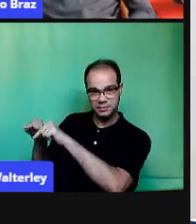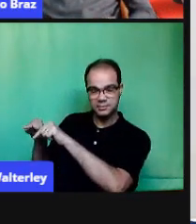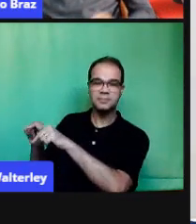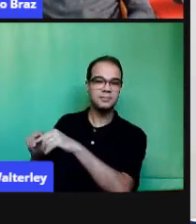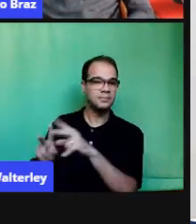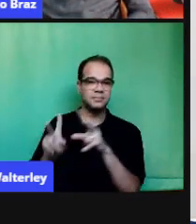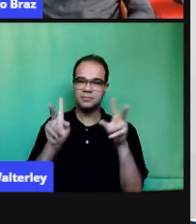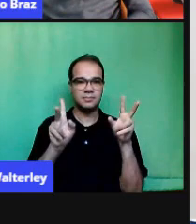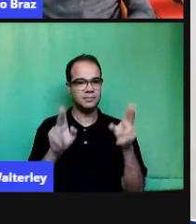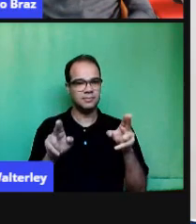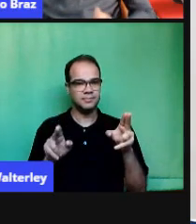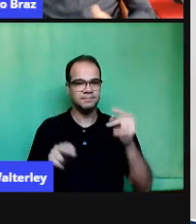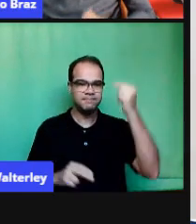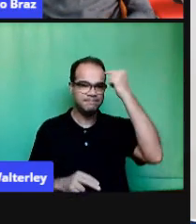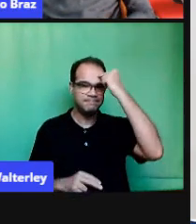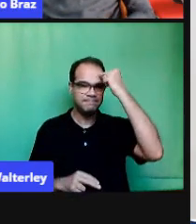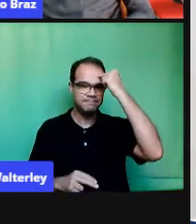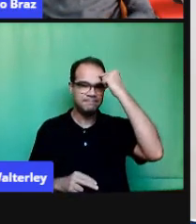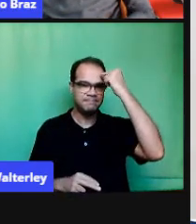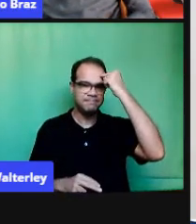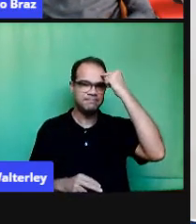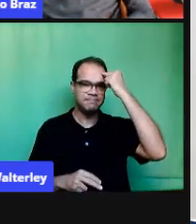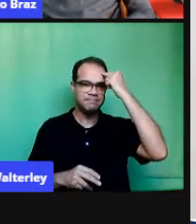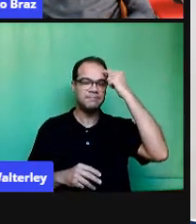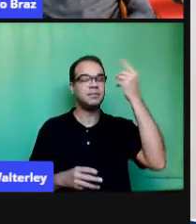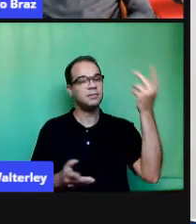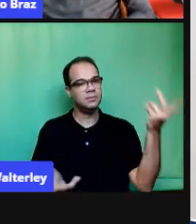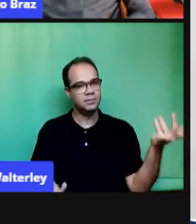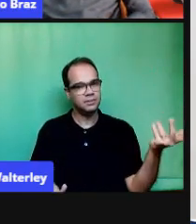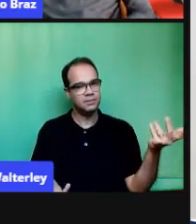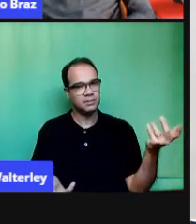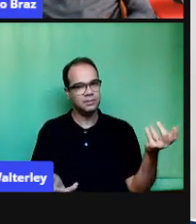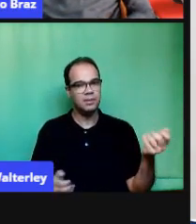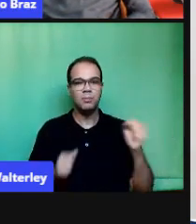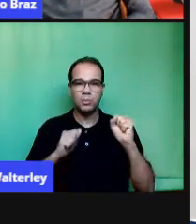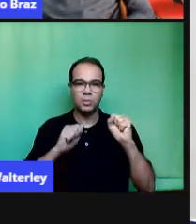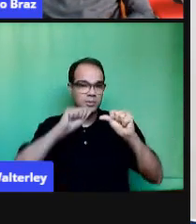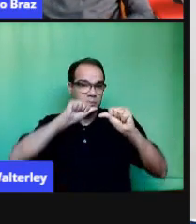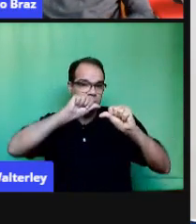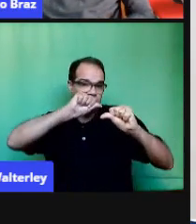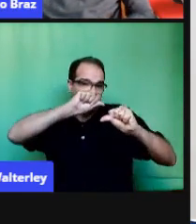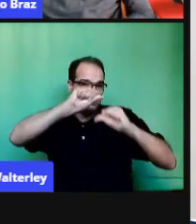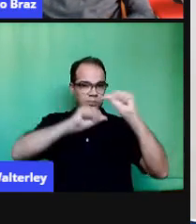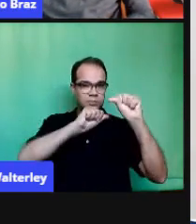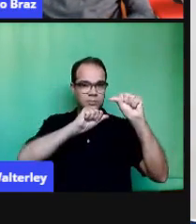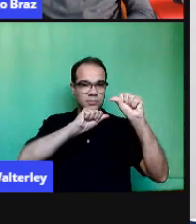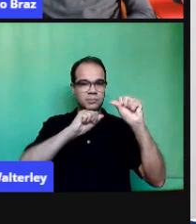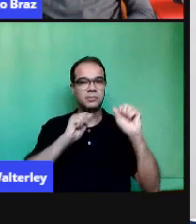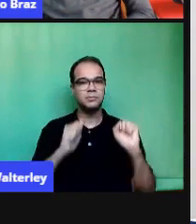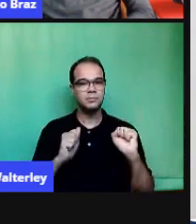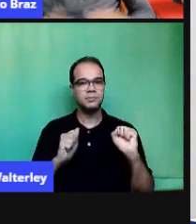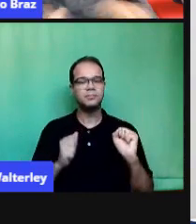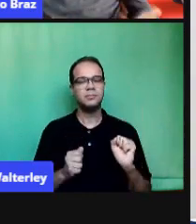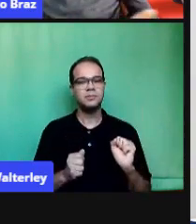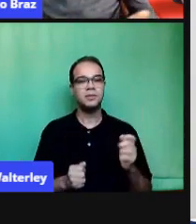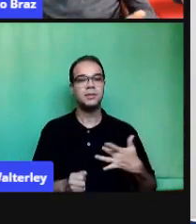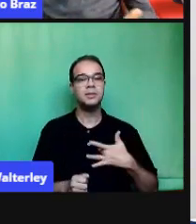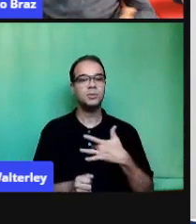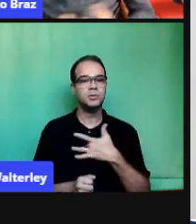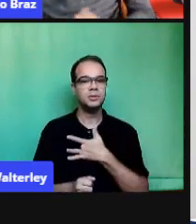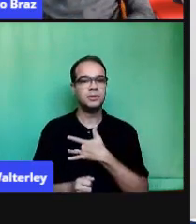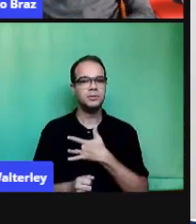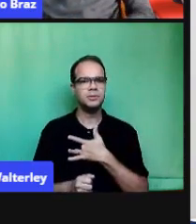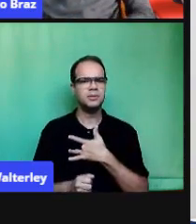bem-estar mental, né, psicológico, ele também pode ser alterado. E na questão de saúde, nós conhecemos